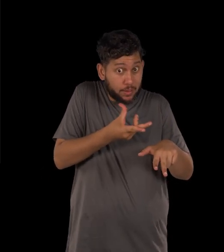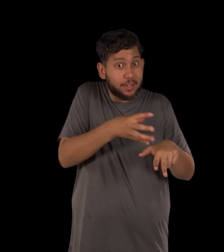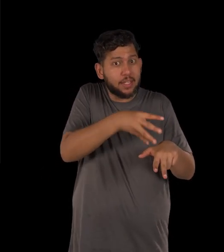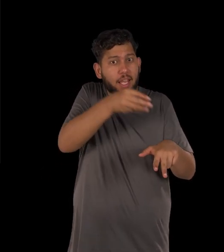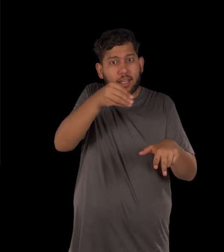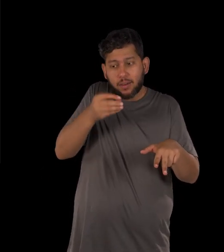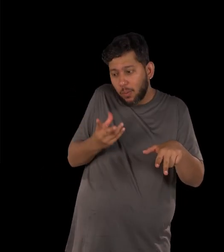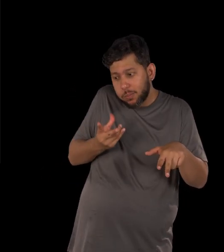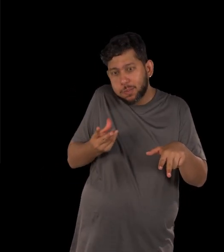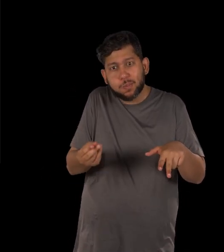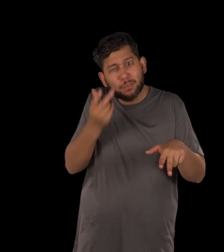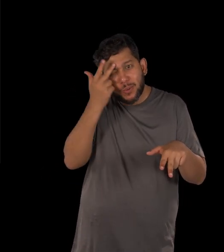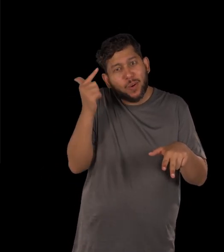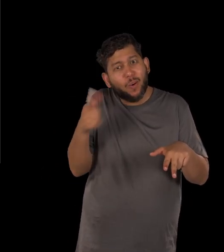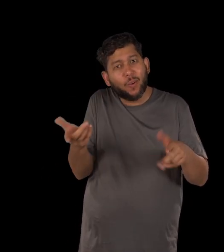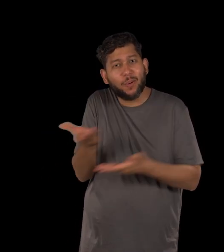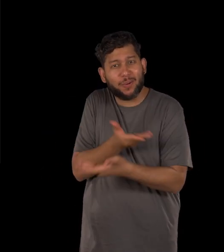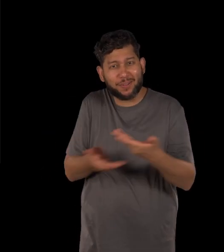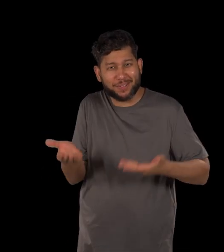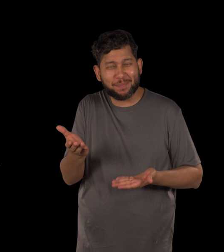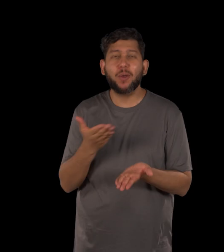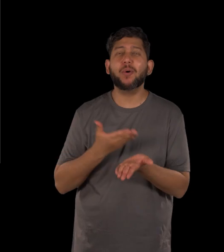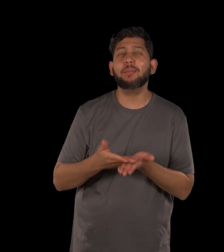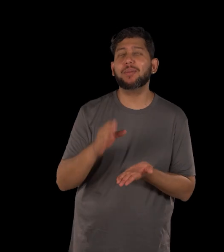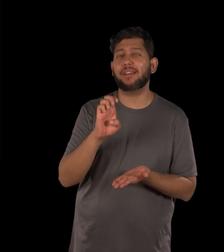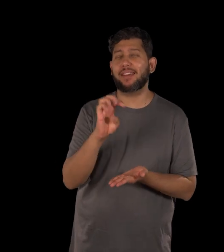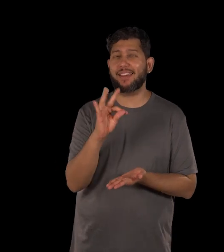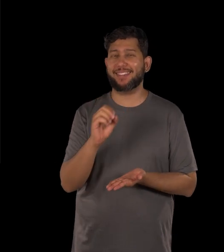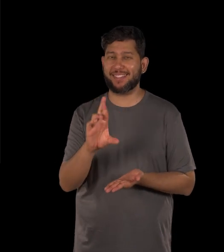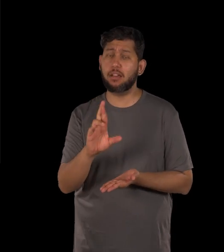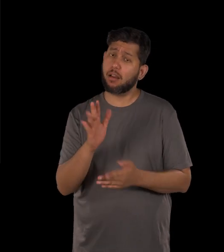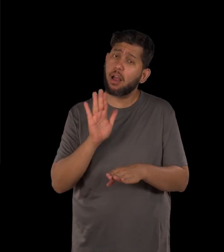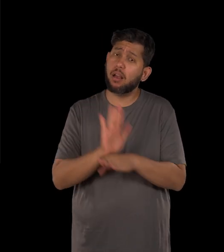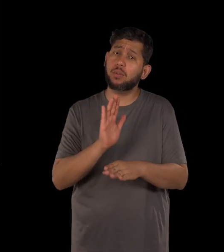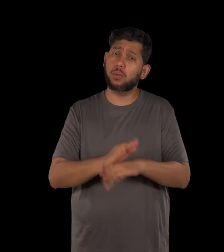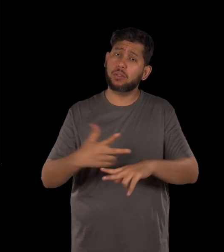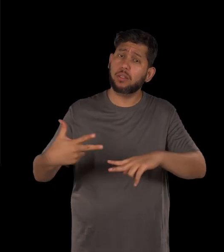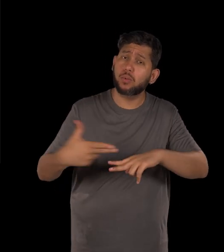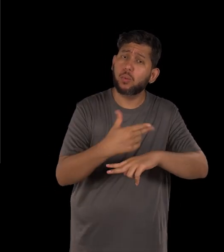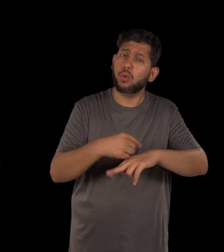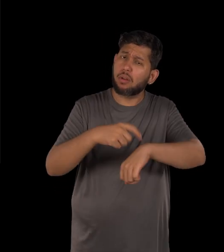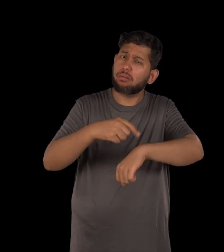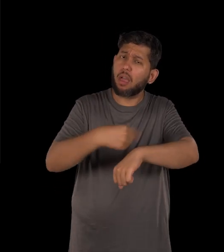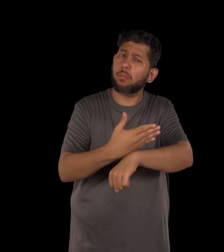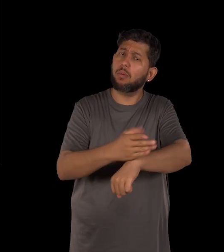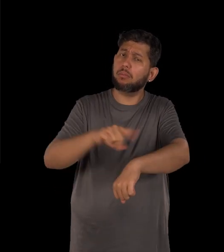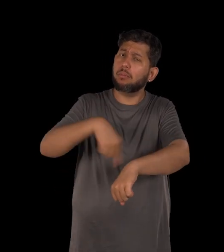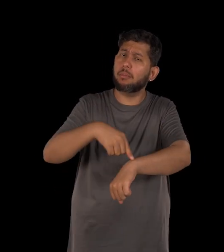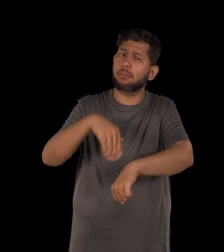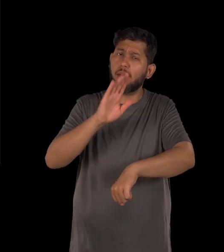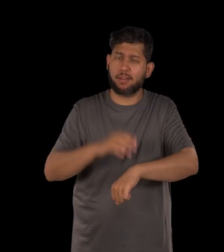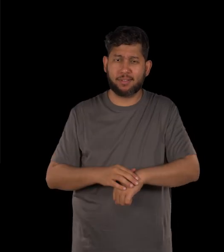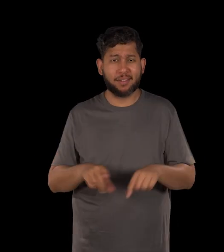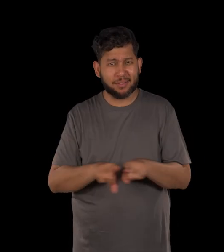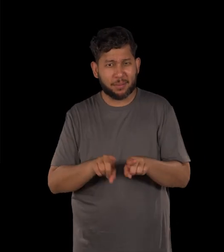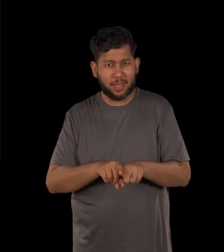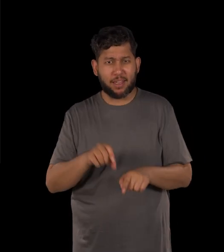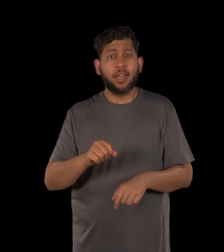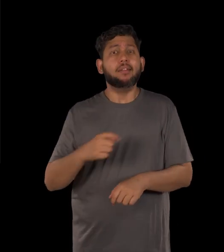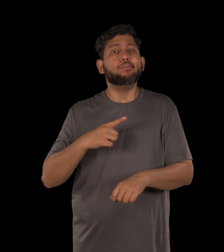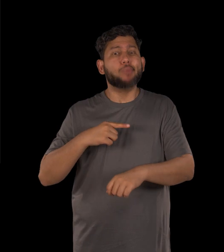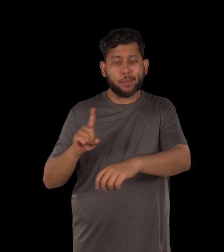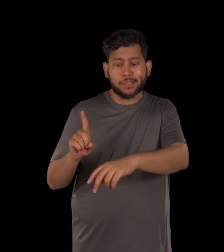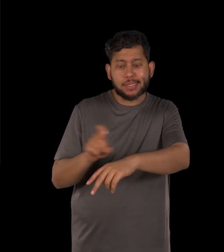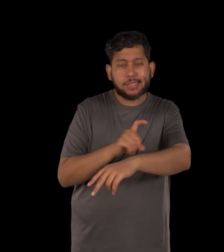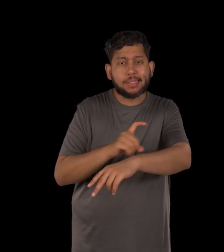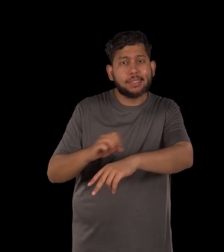a ser utilizado para possibilitar maiores tempos de cirurgia e os antissépticos ganharam força e o número de infecções